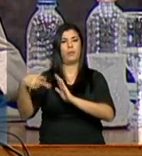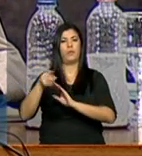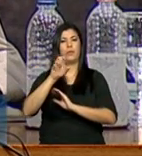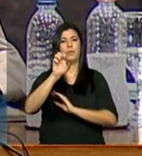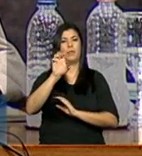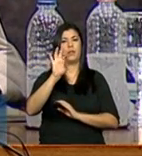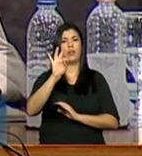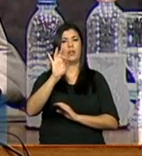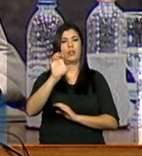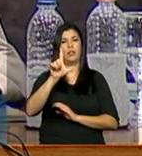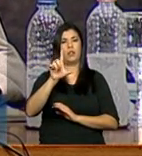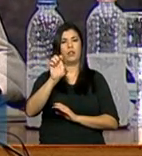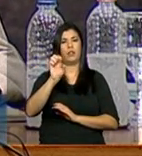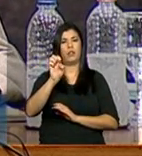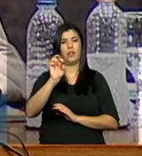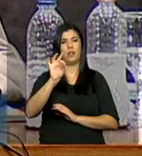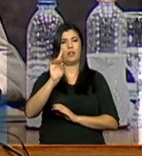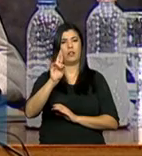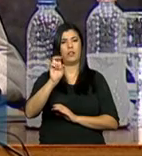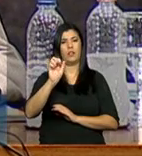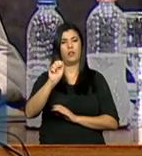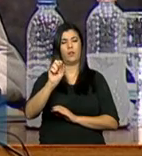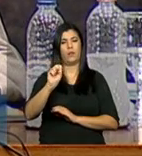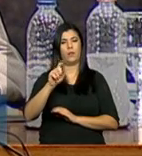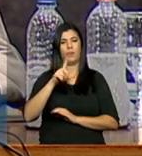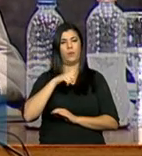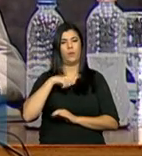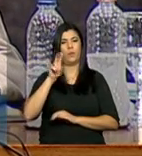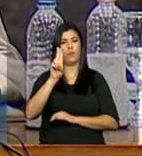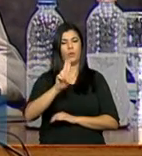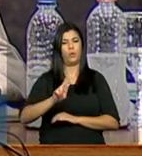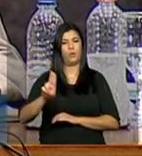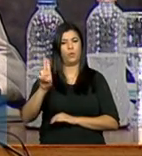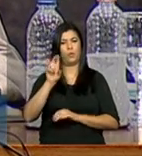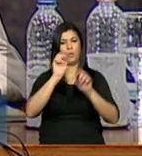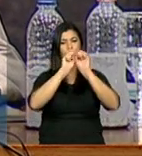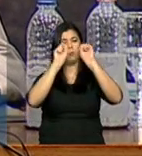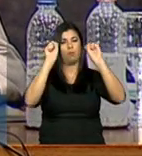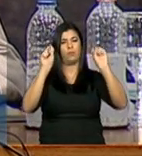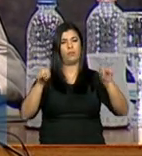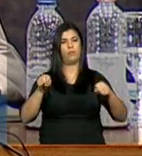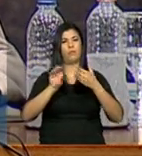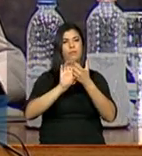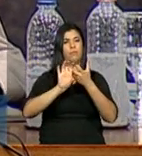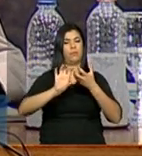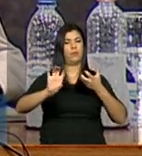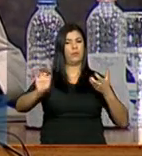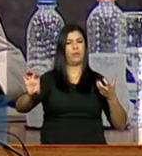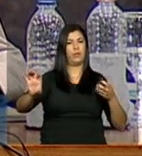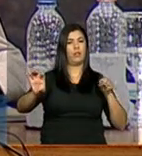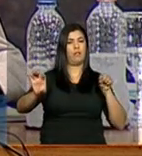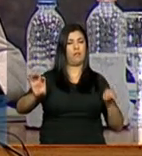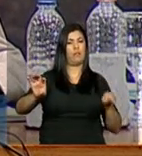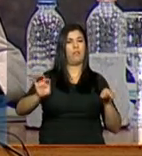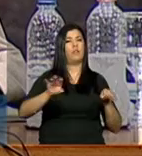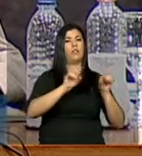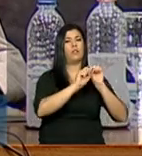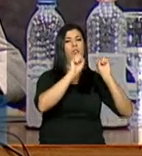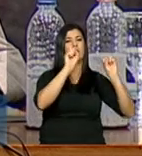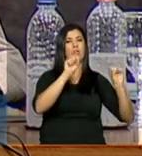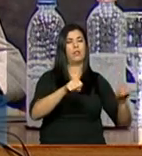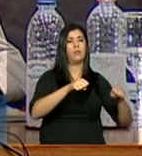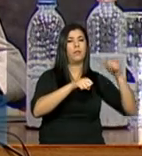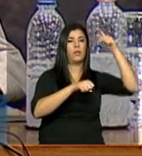que usa num sistema isolado, que é o sistema de abastecimento do norte do